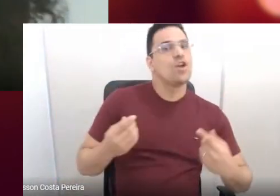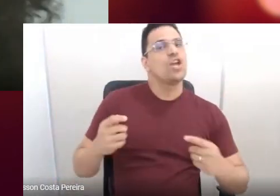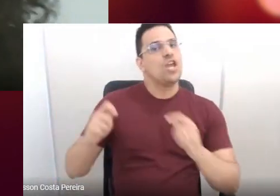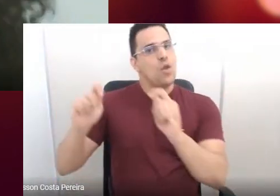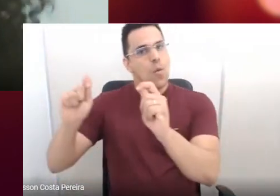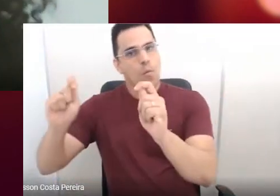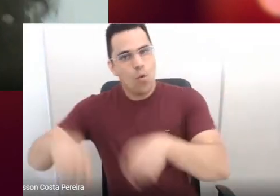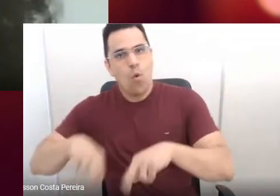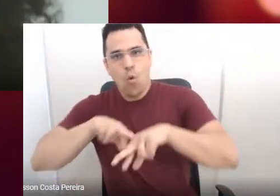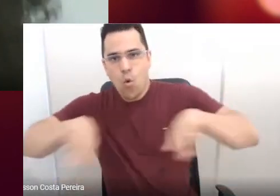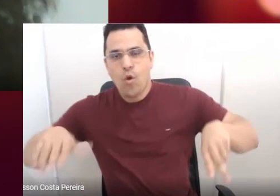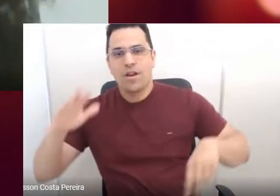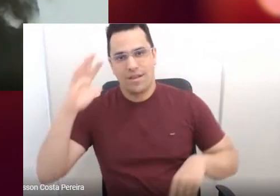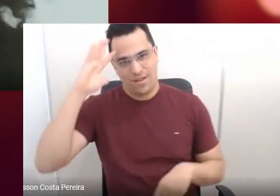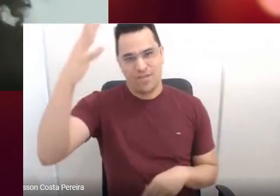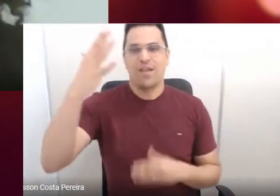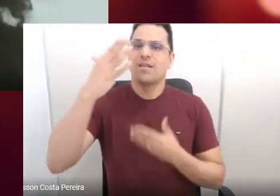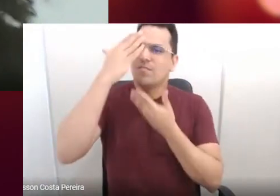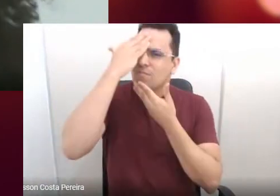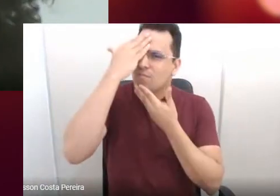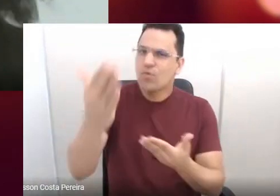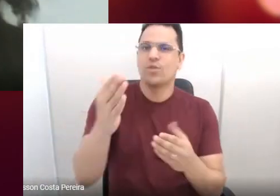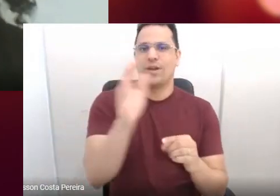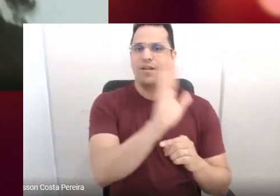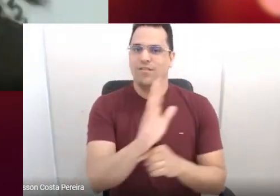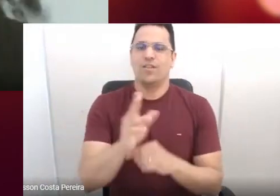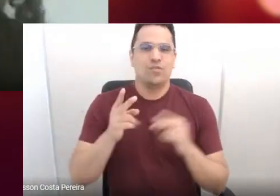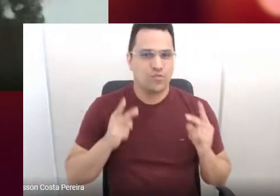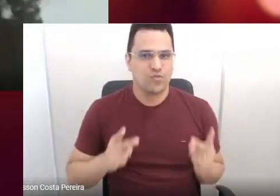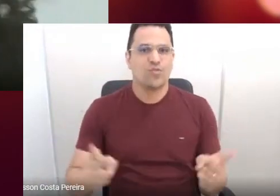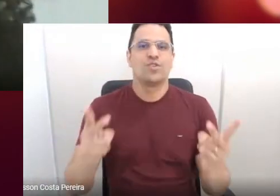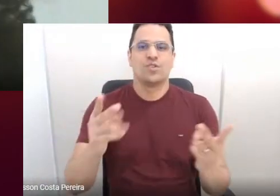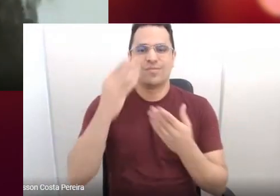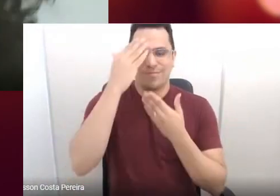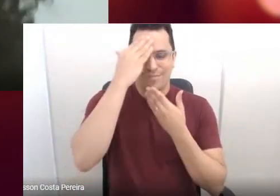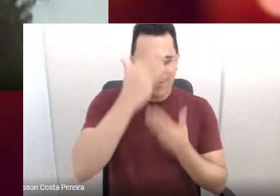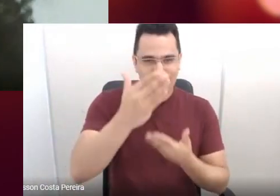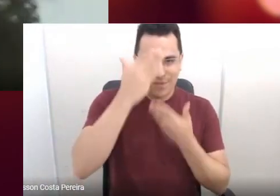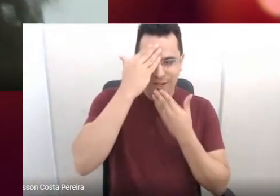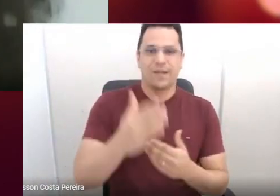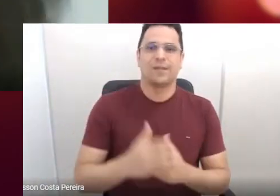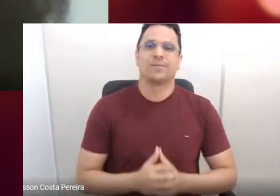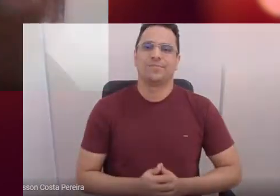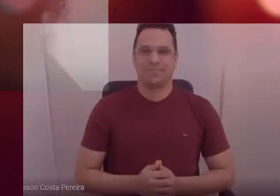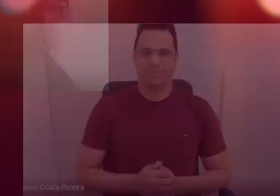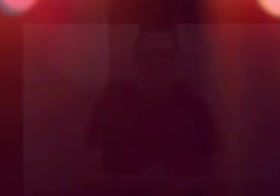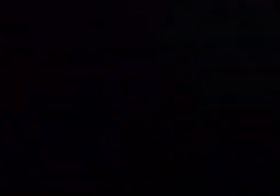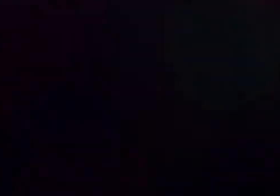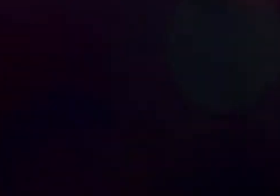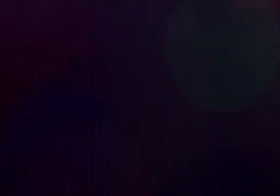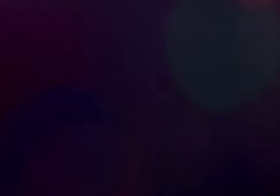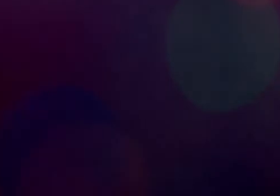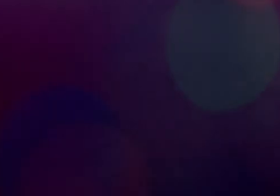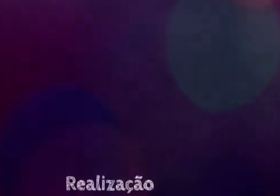Possibilidades do ano de 2020, tá certo? Então, até os próximos vídeos. Obrigada, pessoal.